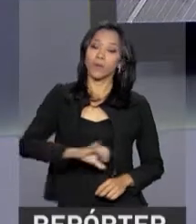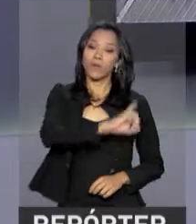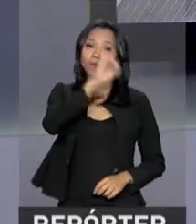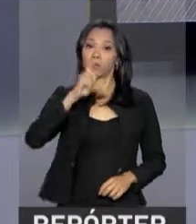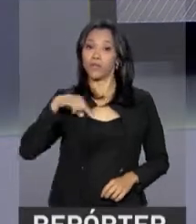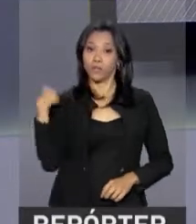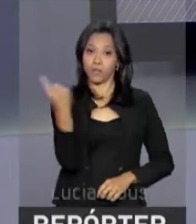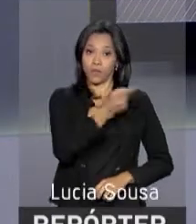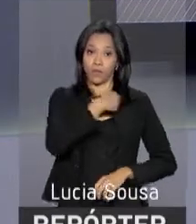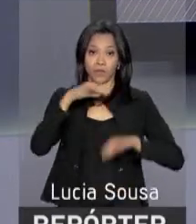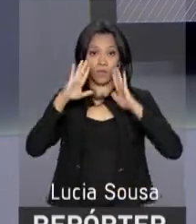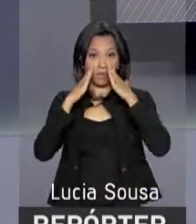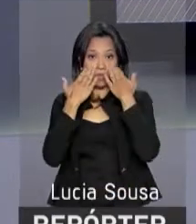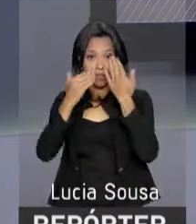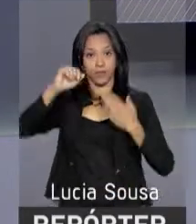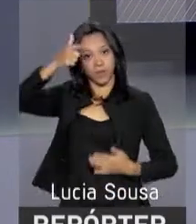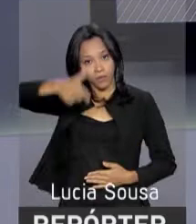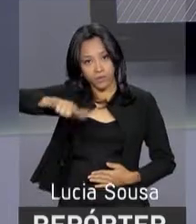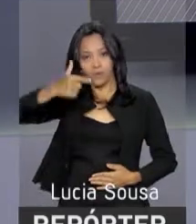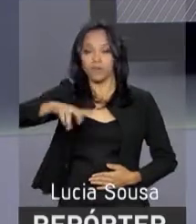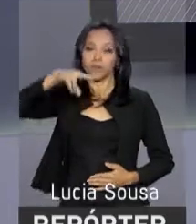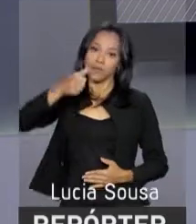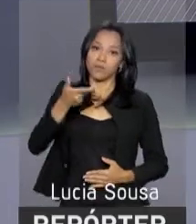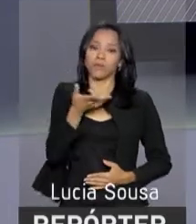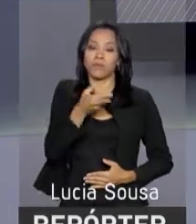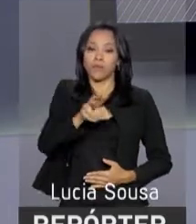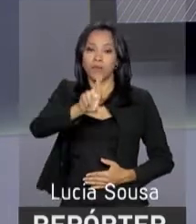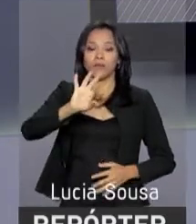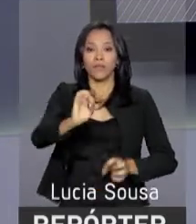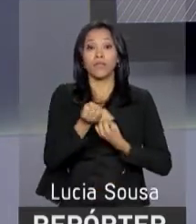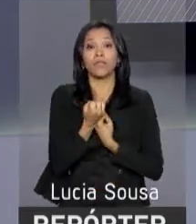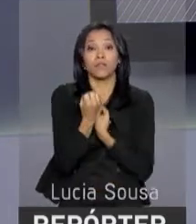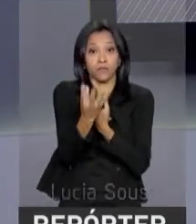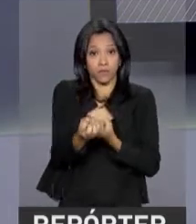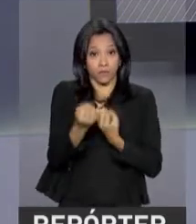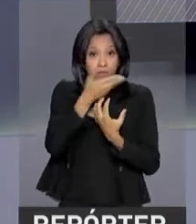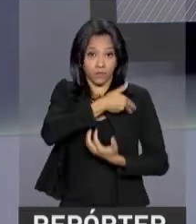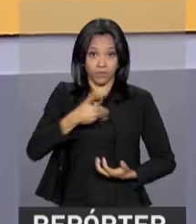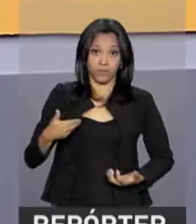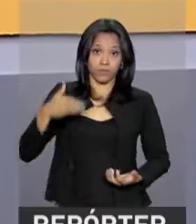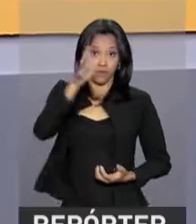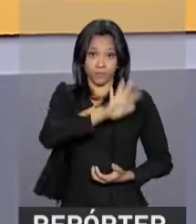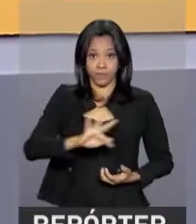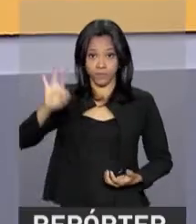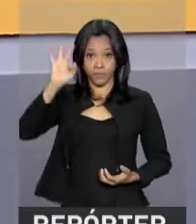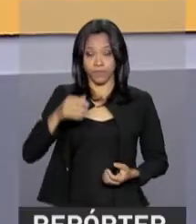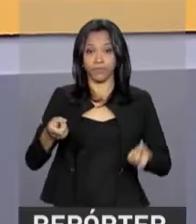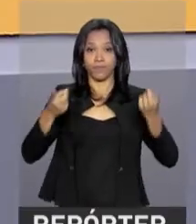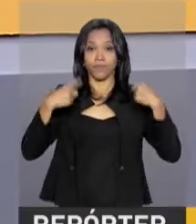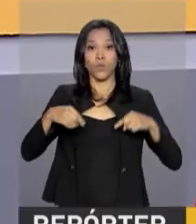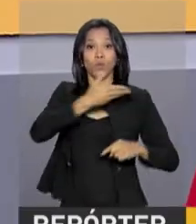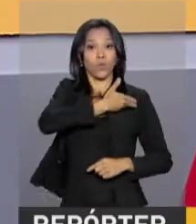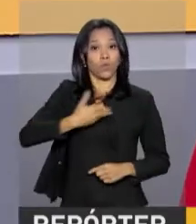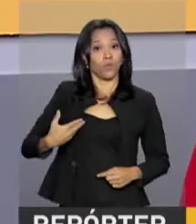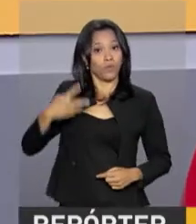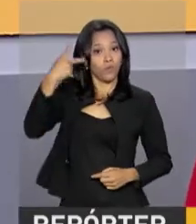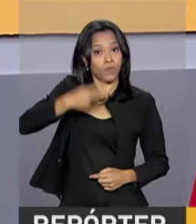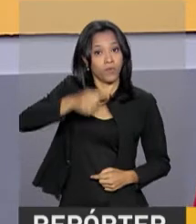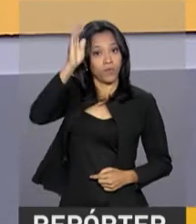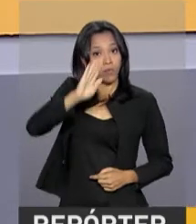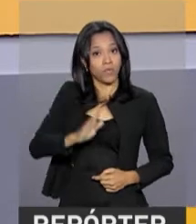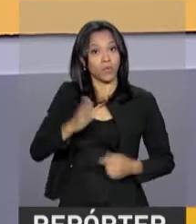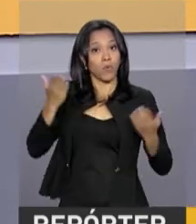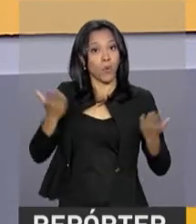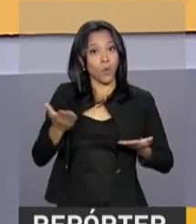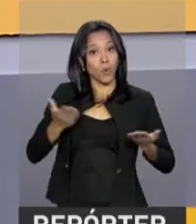Olá, estamos de volta com mais uma edição do Repórter NBR e as notícias do governo federal. O governo brasileiro transfere hoje